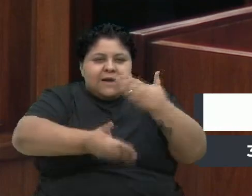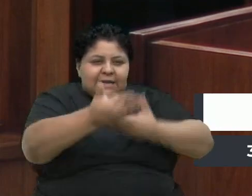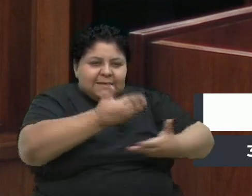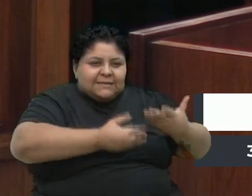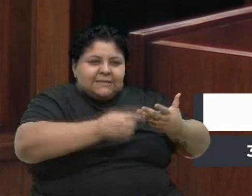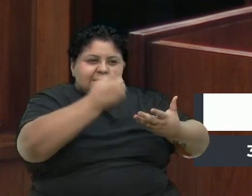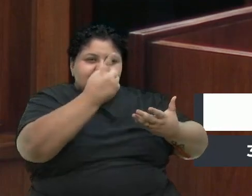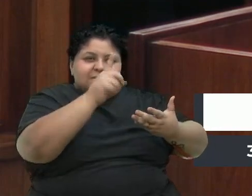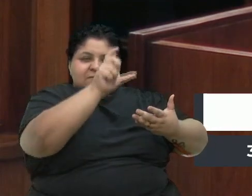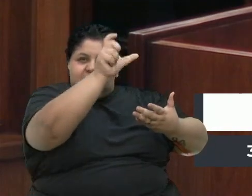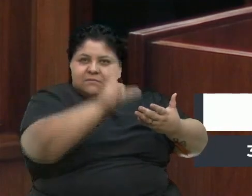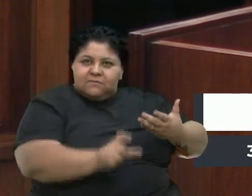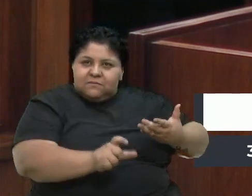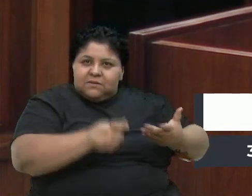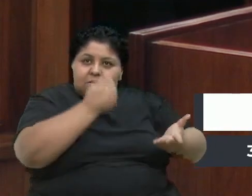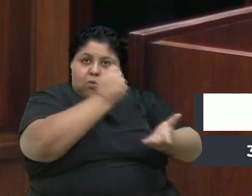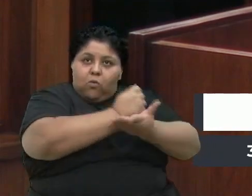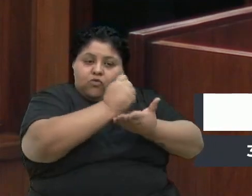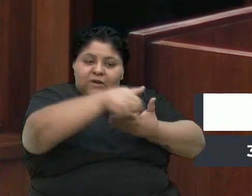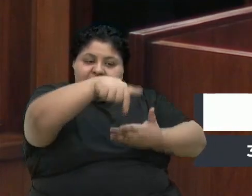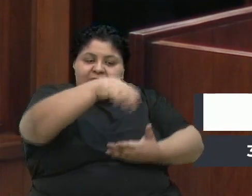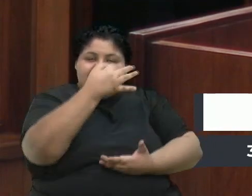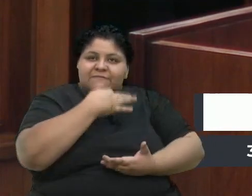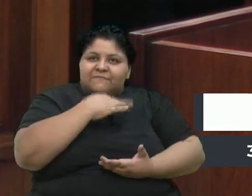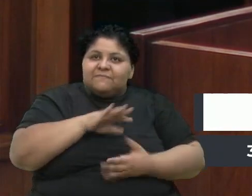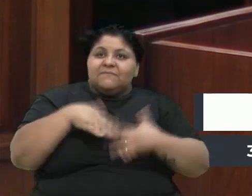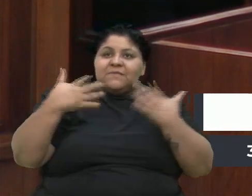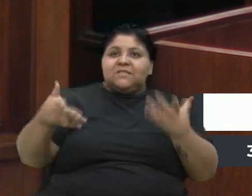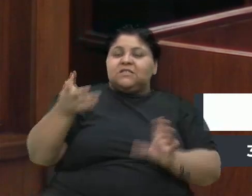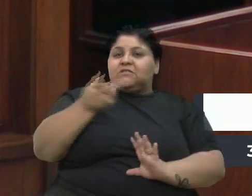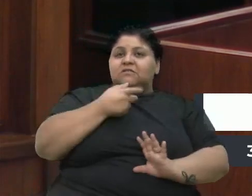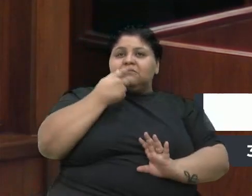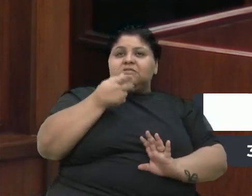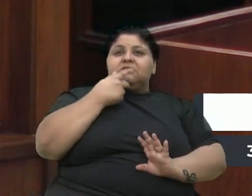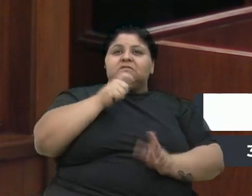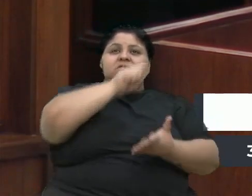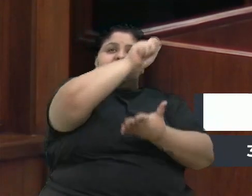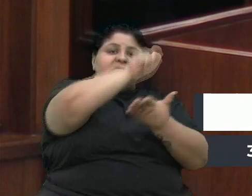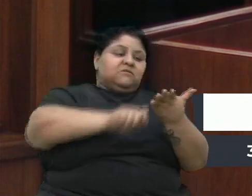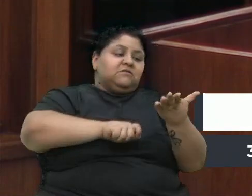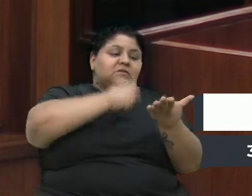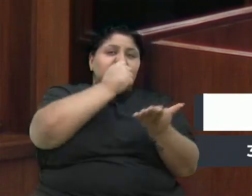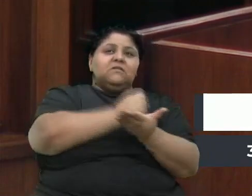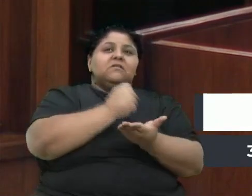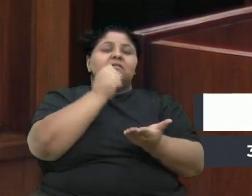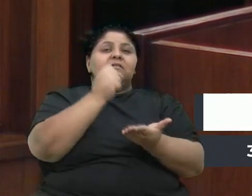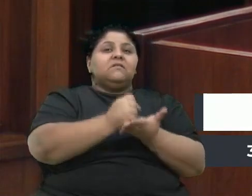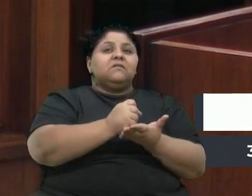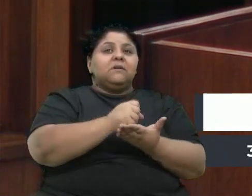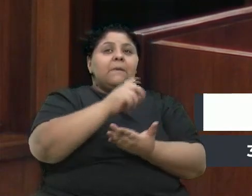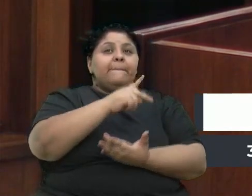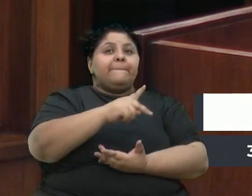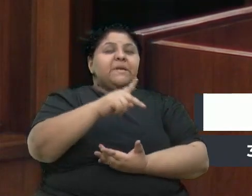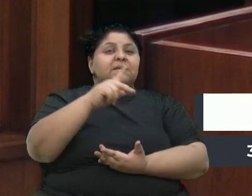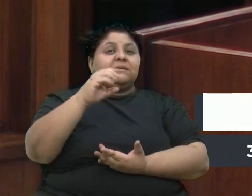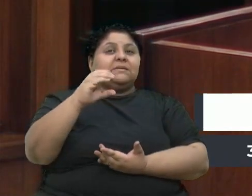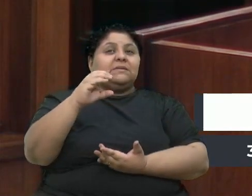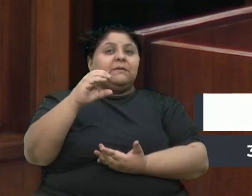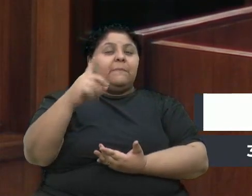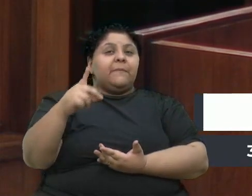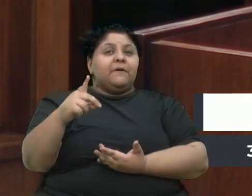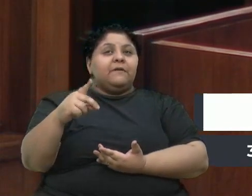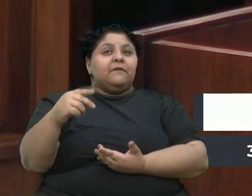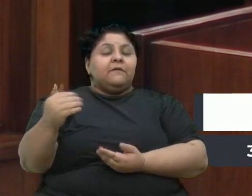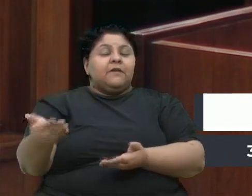serão contratados em Caxias do Sul. Então, a gente está falando, né, de assinatura de um contrato, de uma PPP, que vai trazer